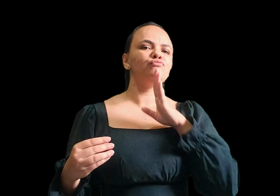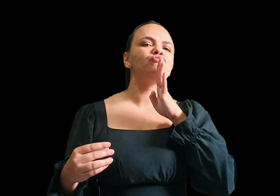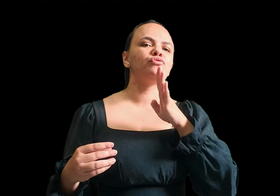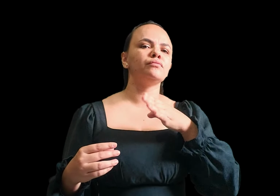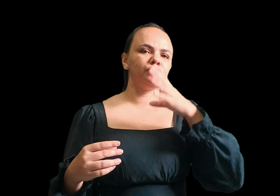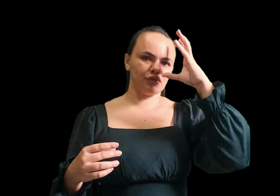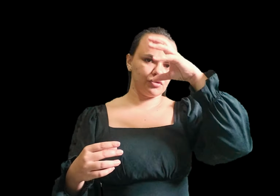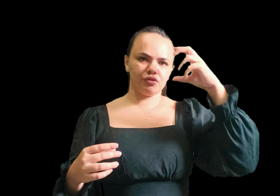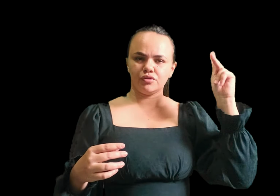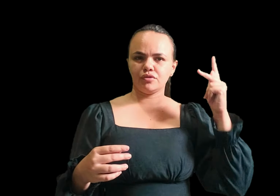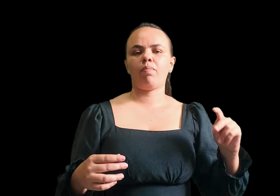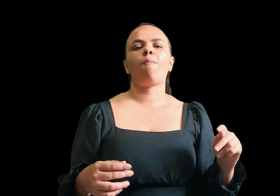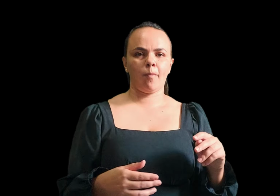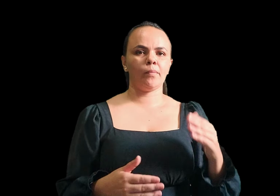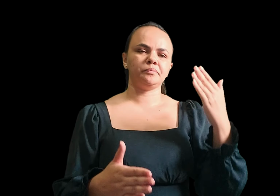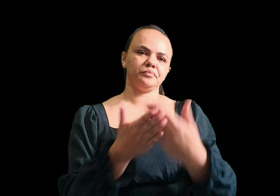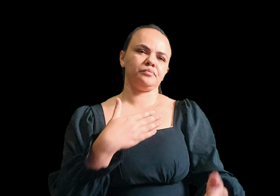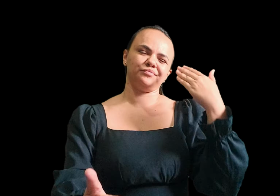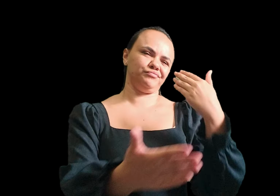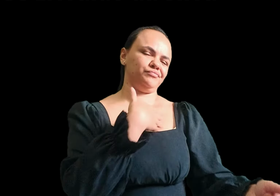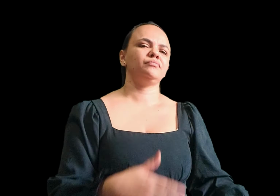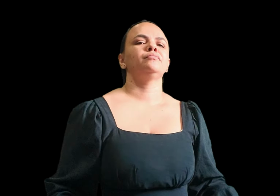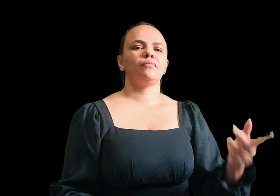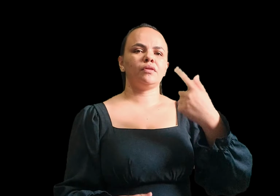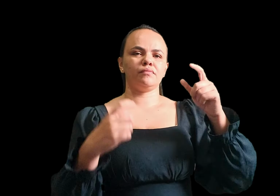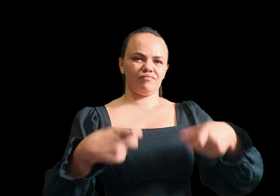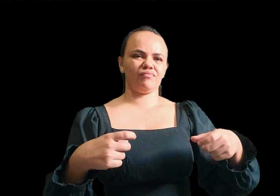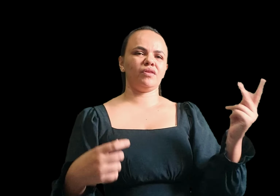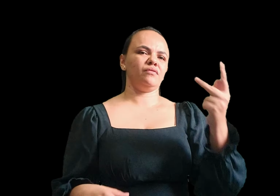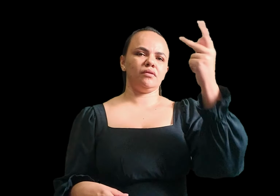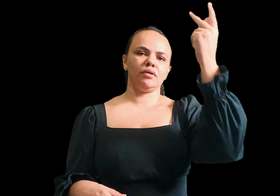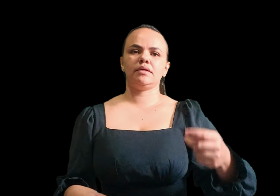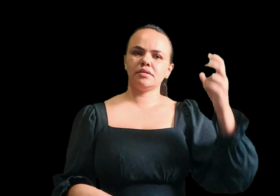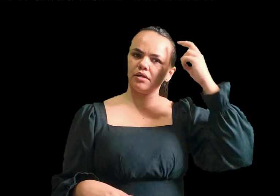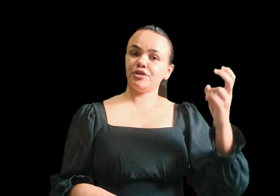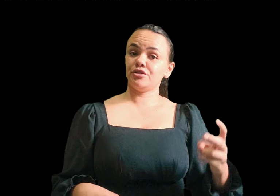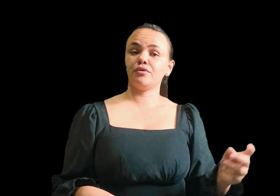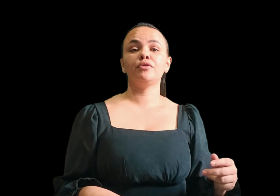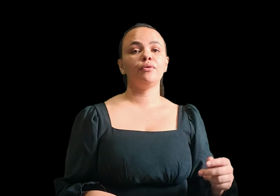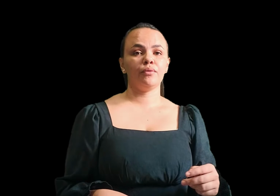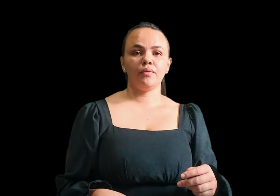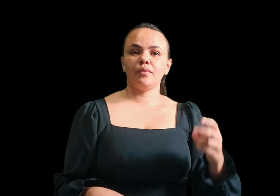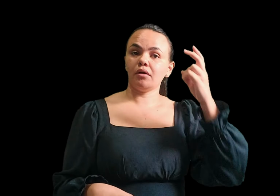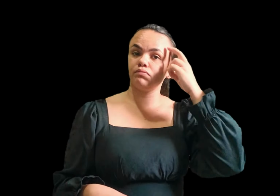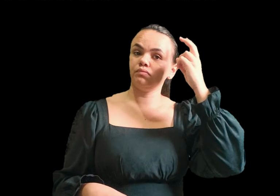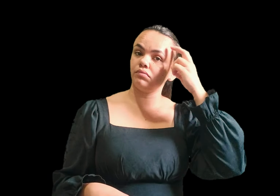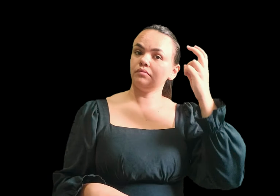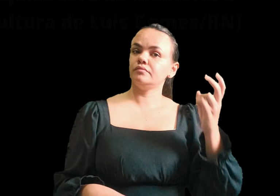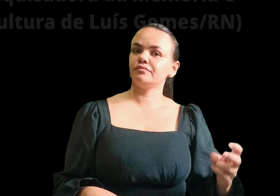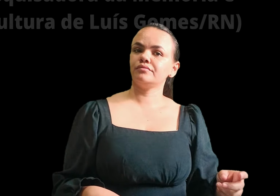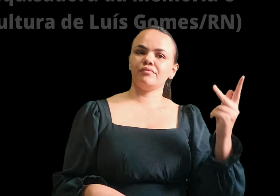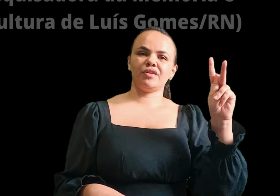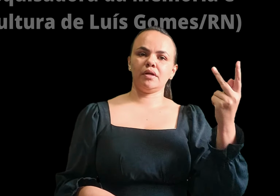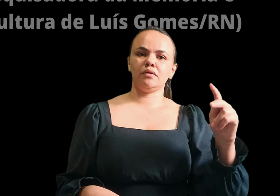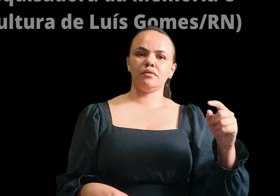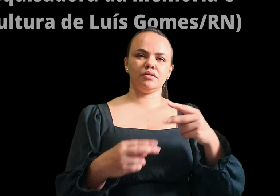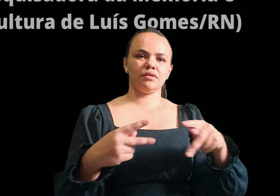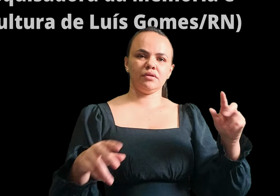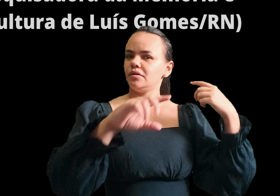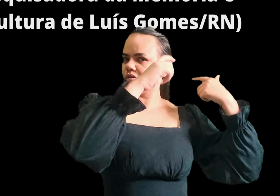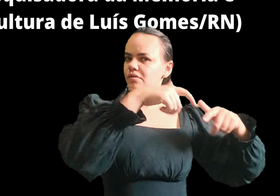gente precisa valorizar muito a nossa história a nossa Cultura né para que as gerações eh quem